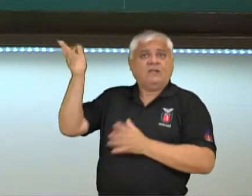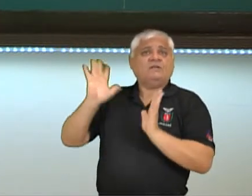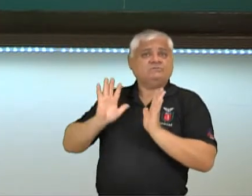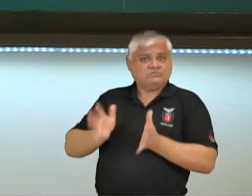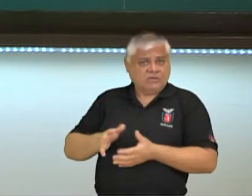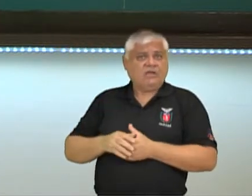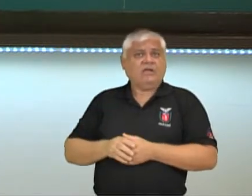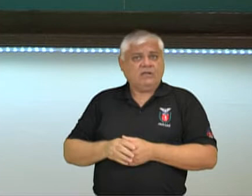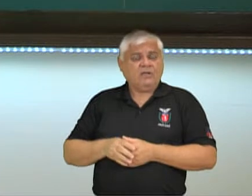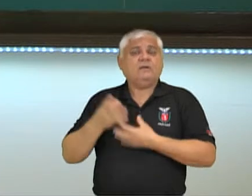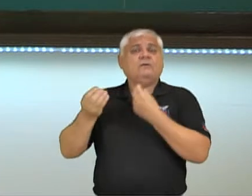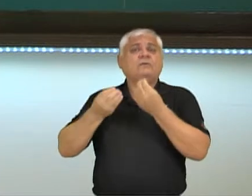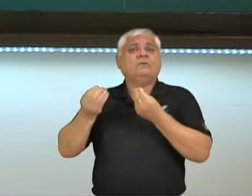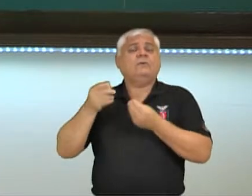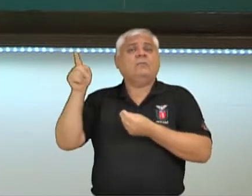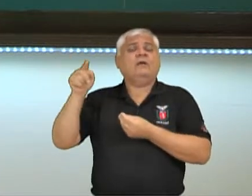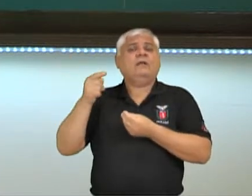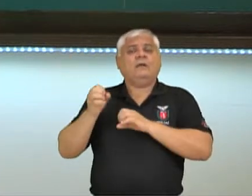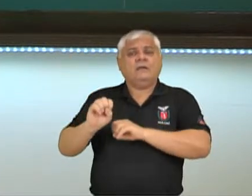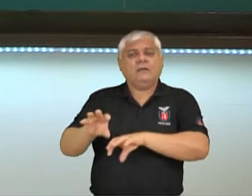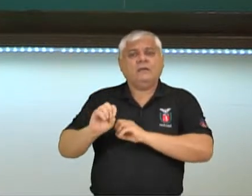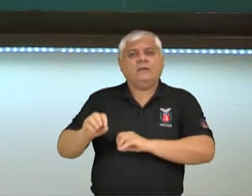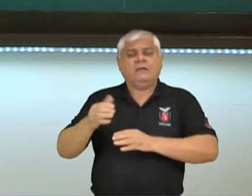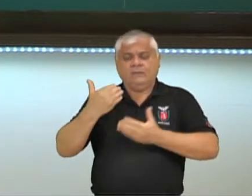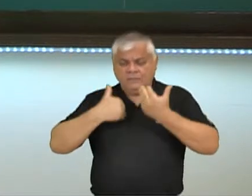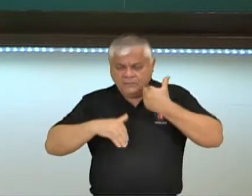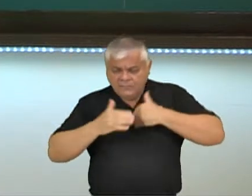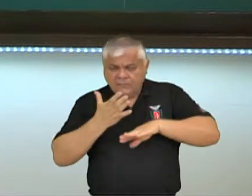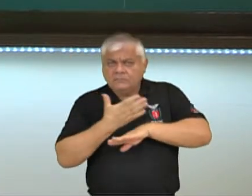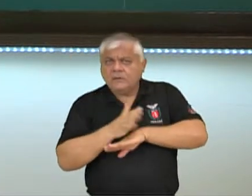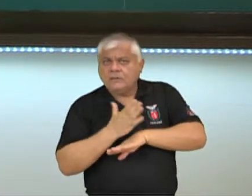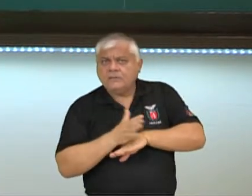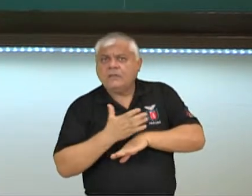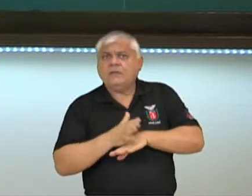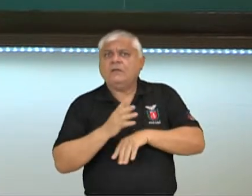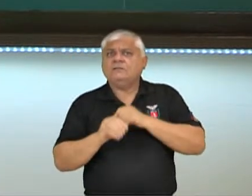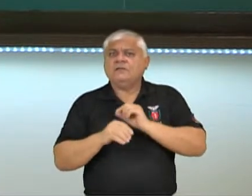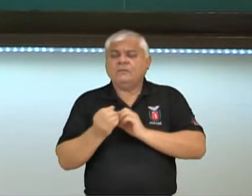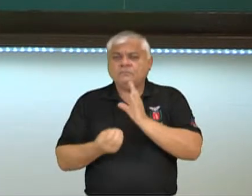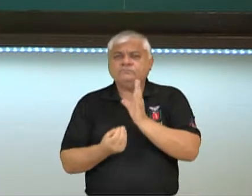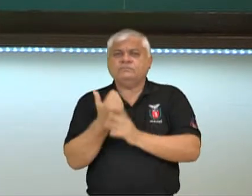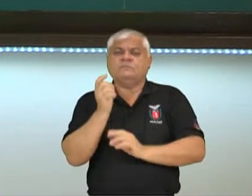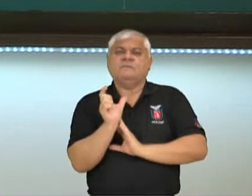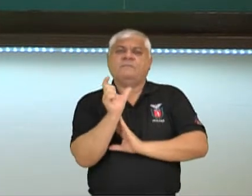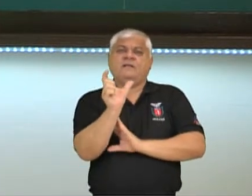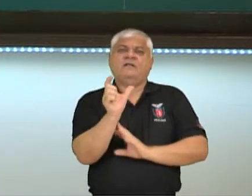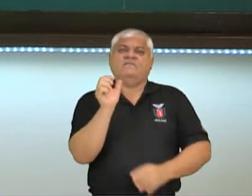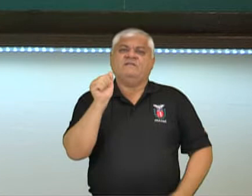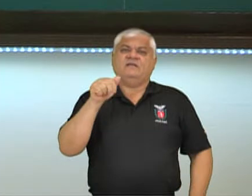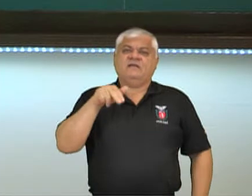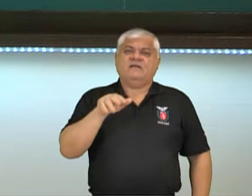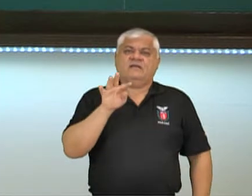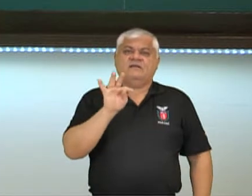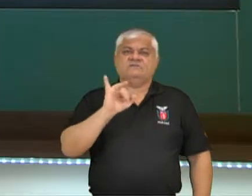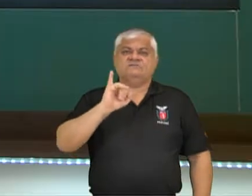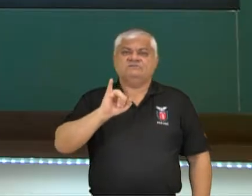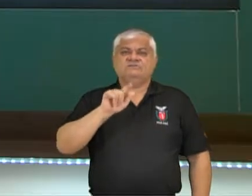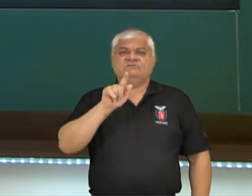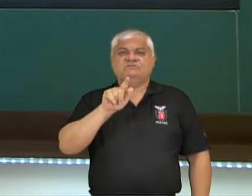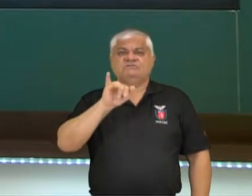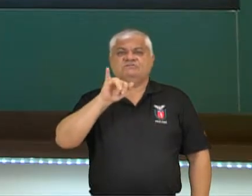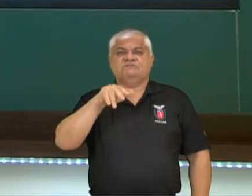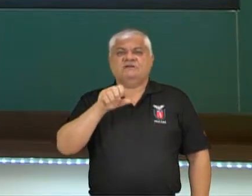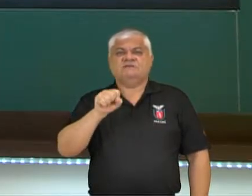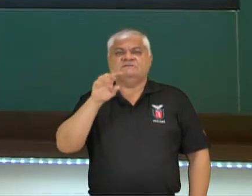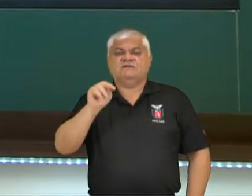de como que ela trabalhava, e foi assim que foi surgindo o termo e o método da antiginástica. O que, que visa então